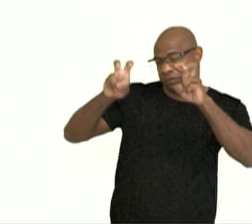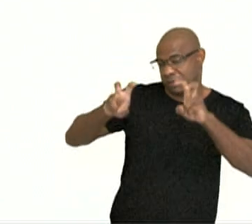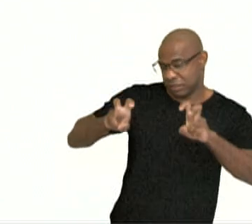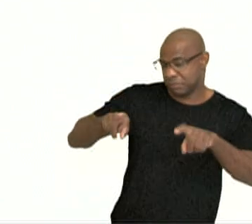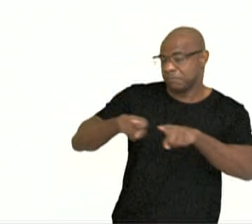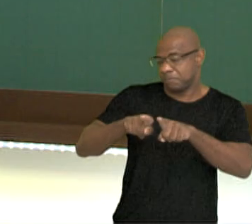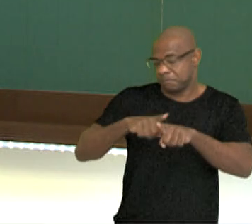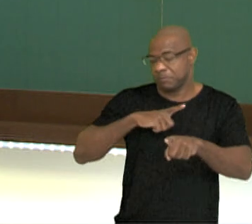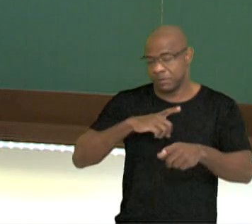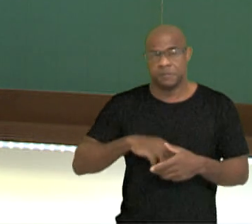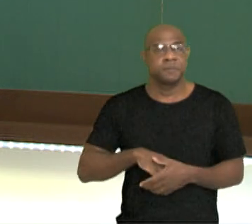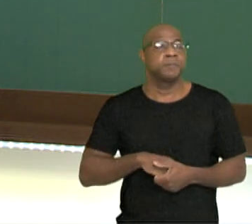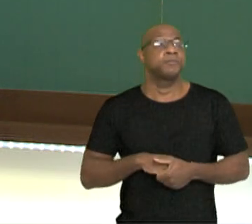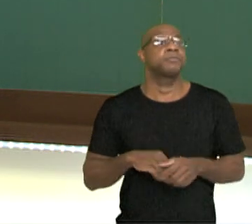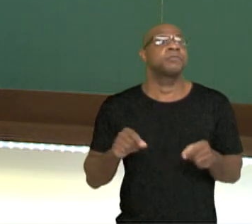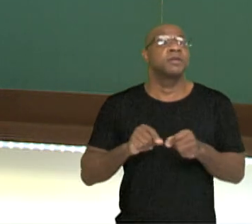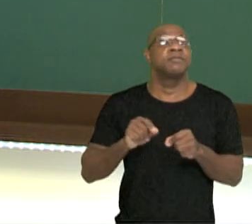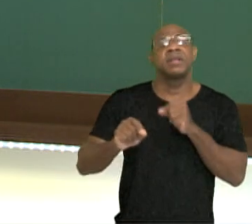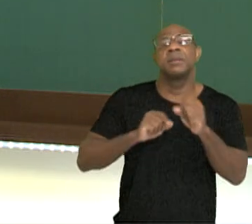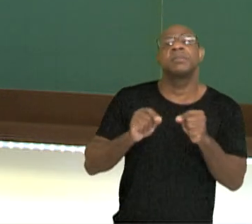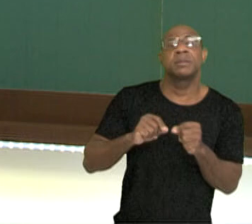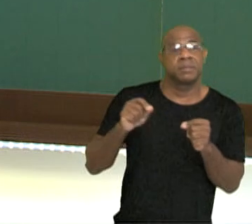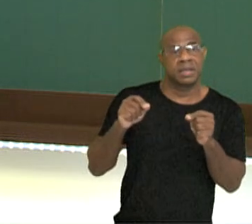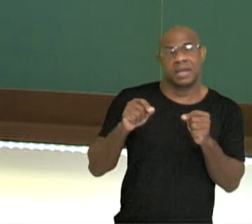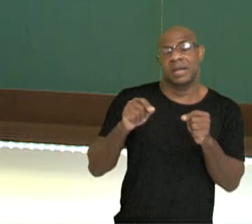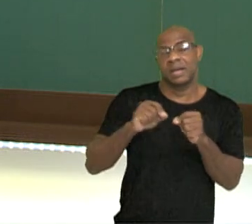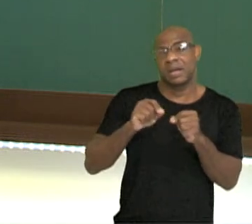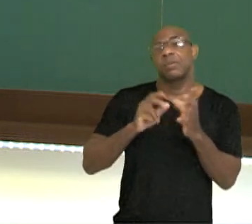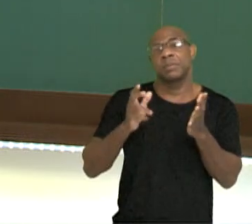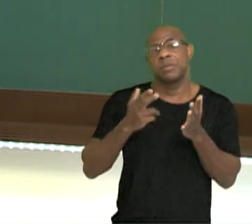indivíduos envolvidos, e fizemos uma carta